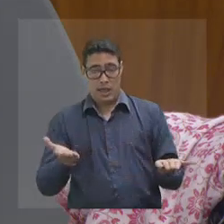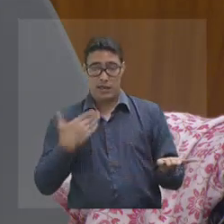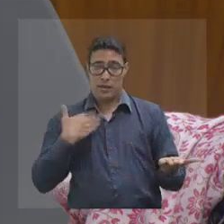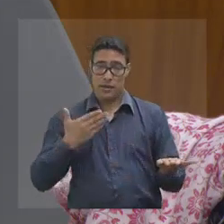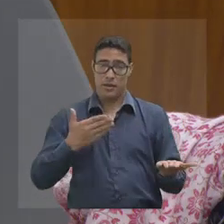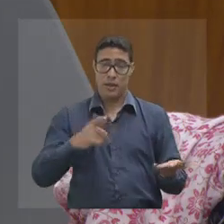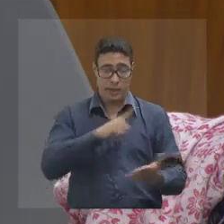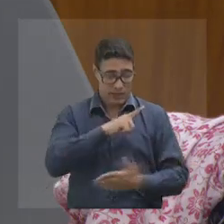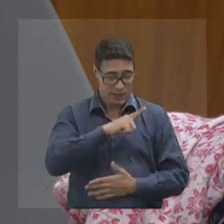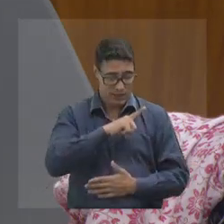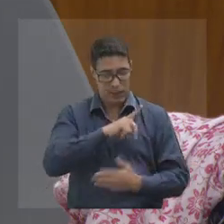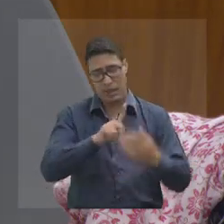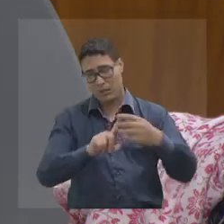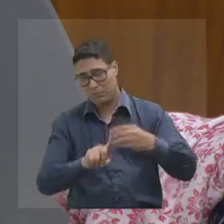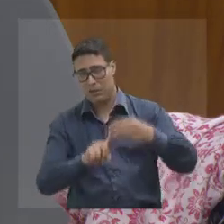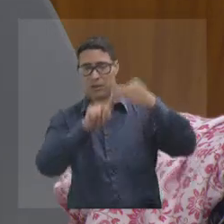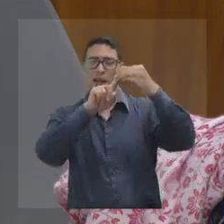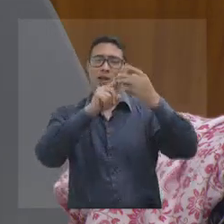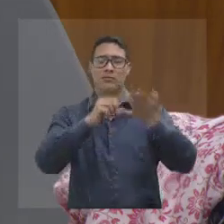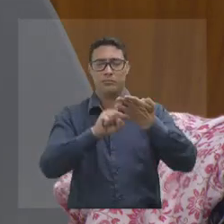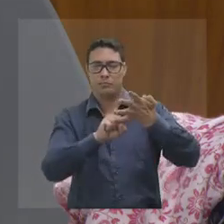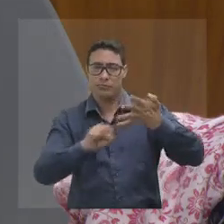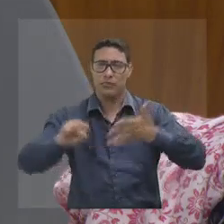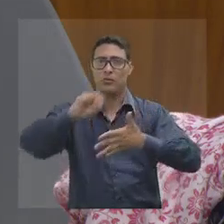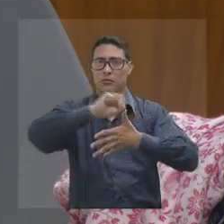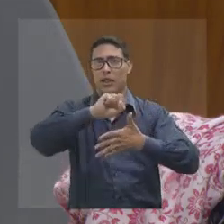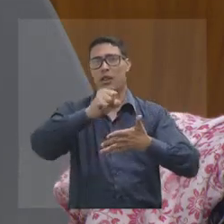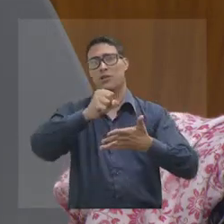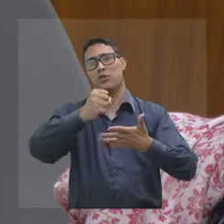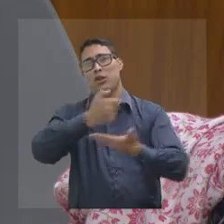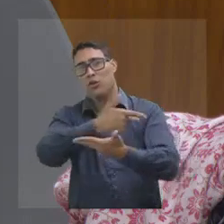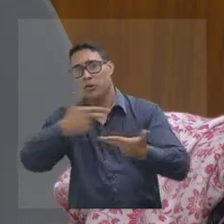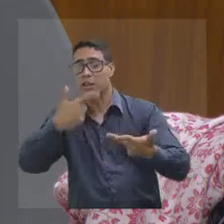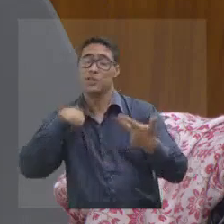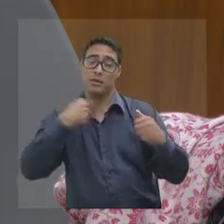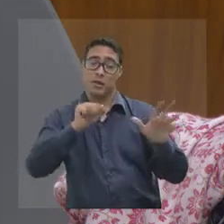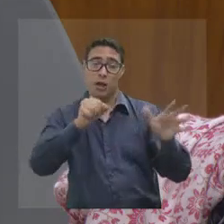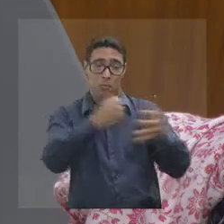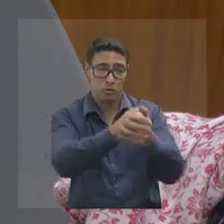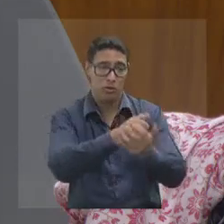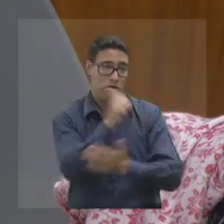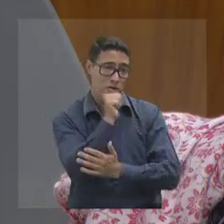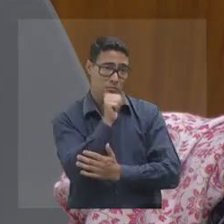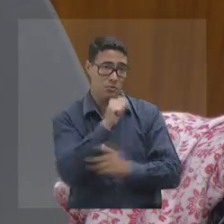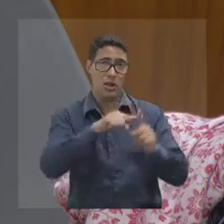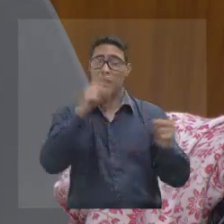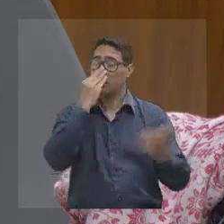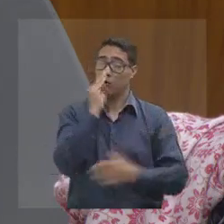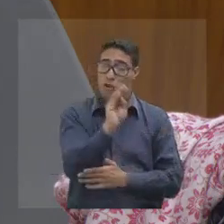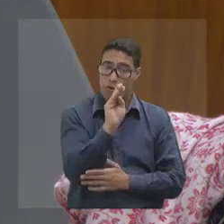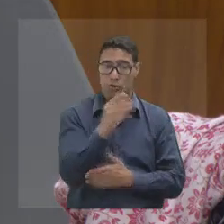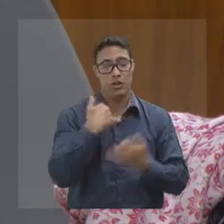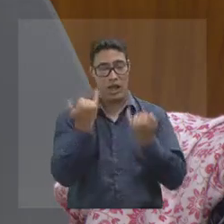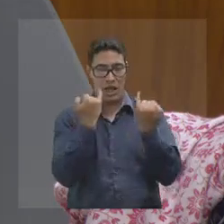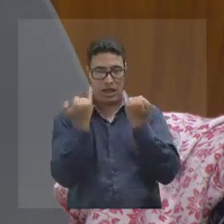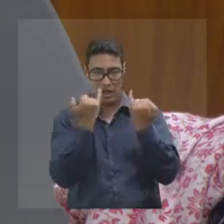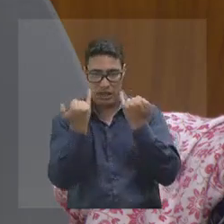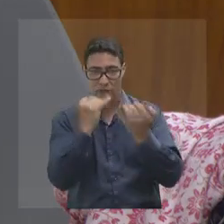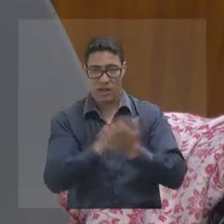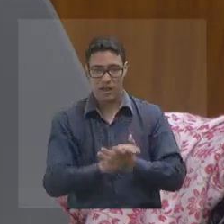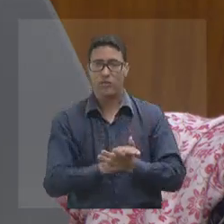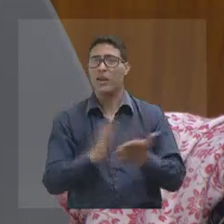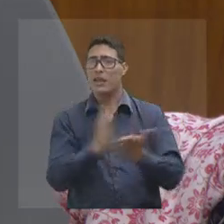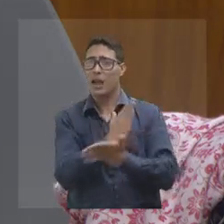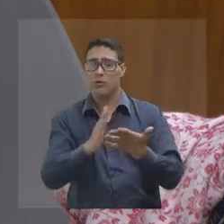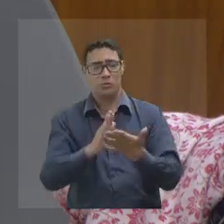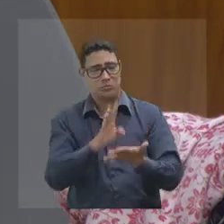a gente temporariamente ocupa Tem que servir pra gente proteger outras mulheres não para a gente ignorar relatos e grosserias reiteradas